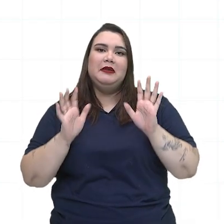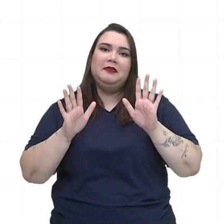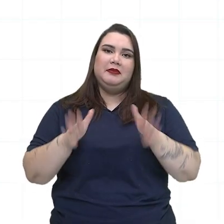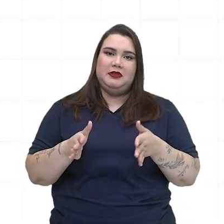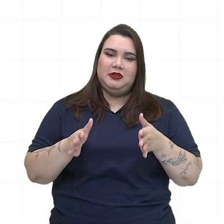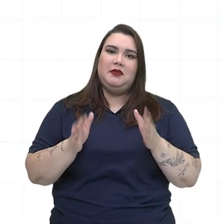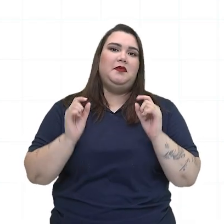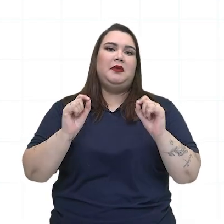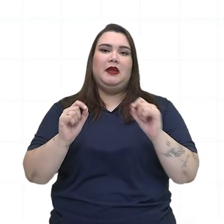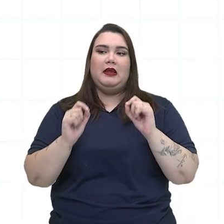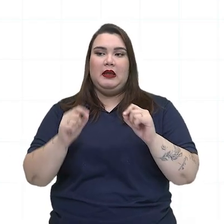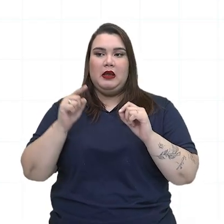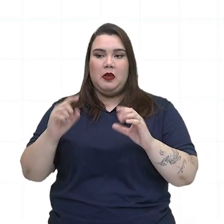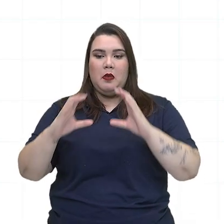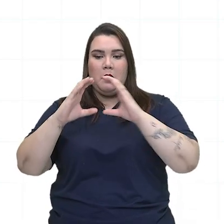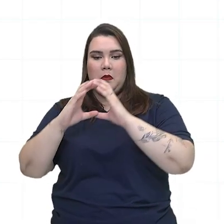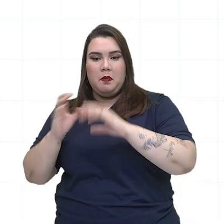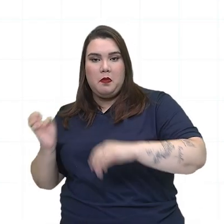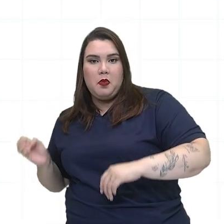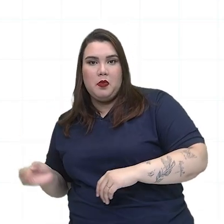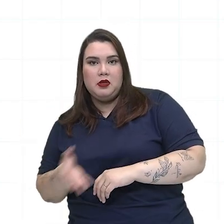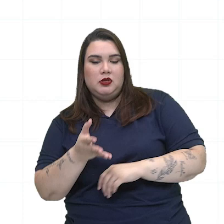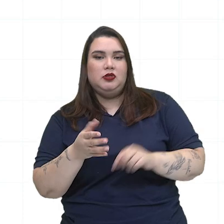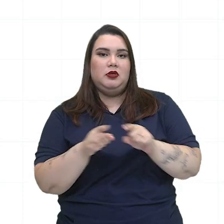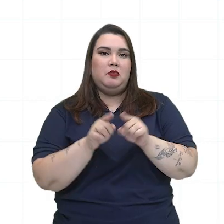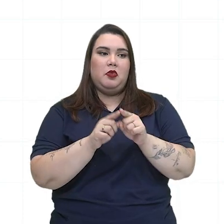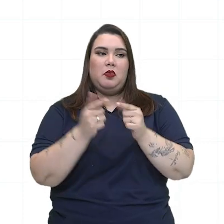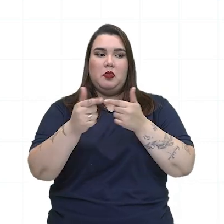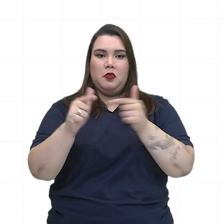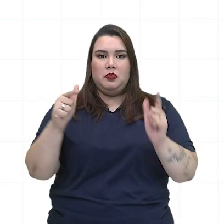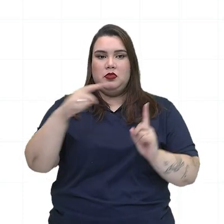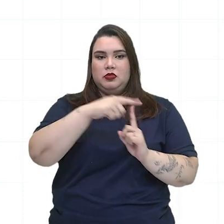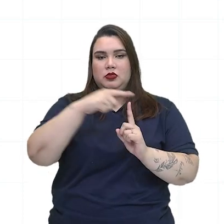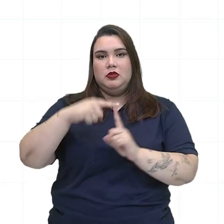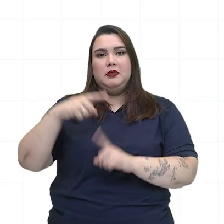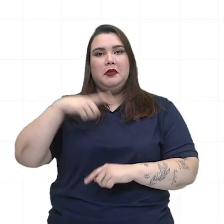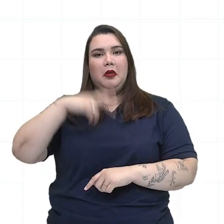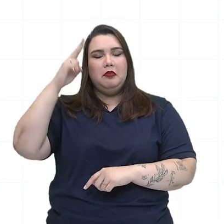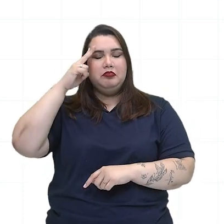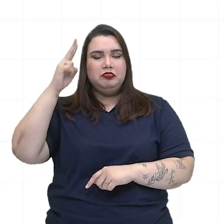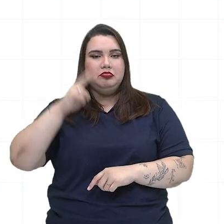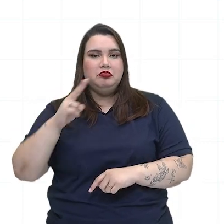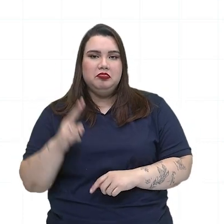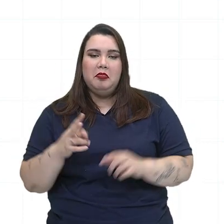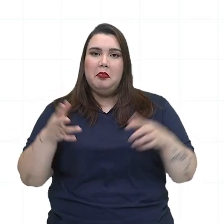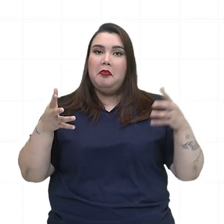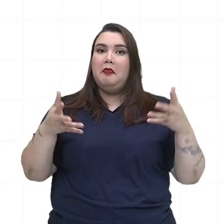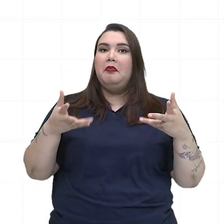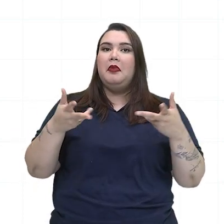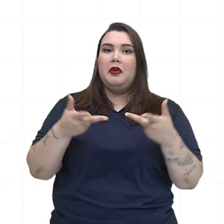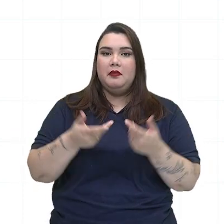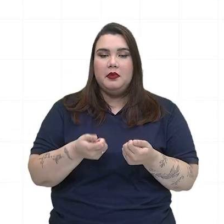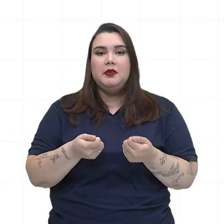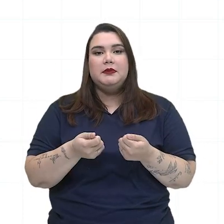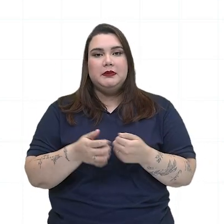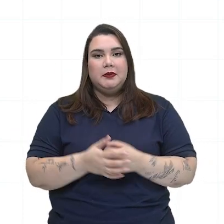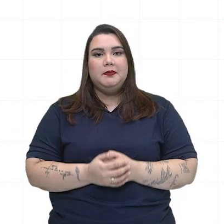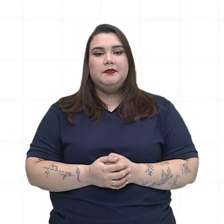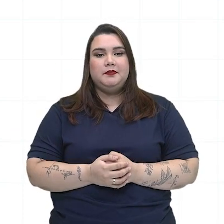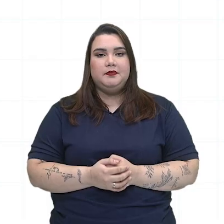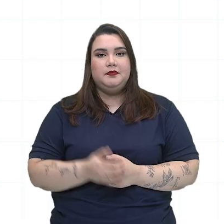demais modalidades, tem uma história robusta, né? Uma história bem completa. Prosseguindo, vamos ver